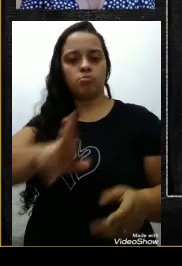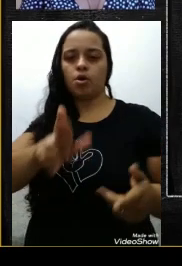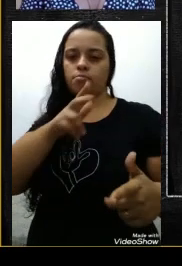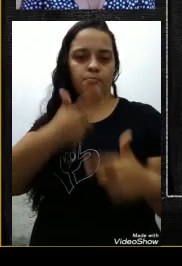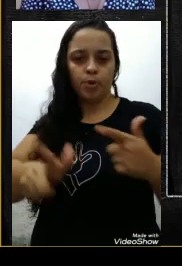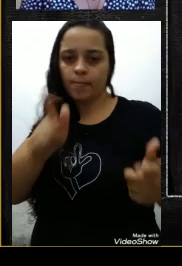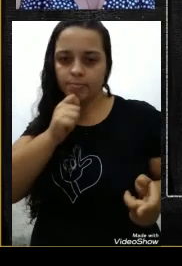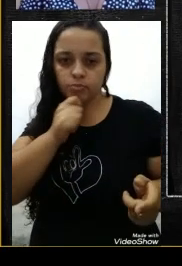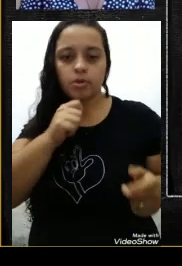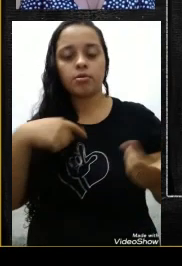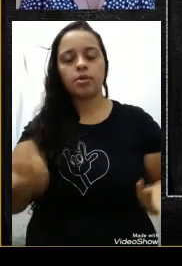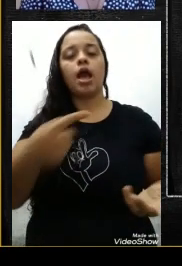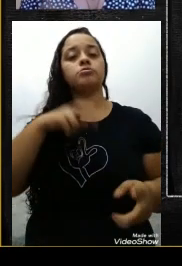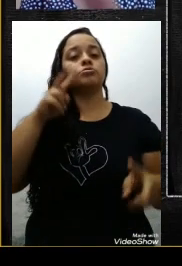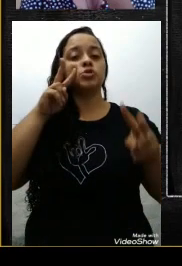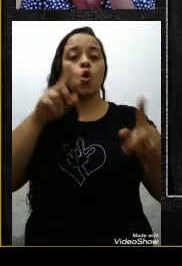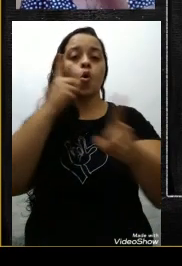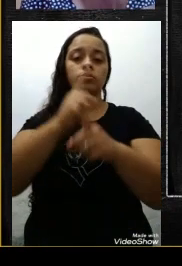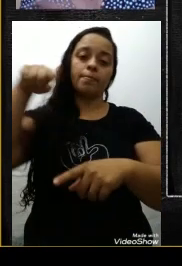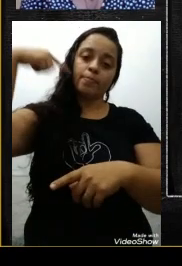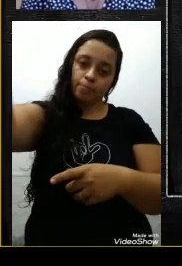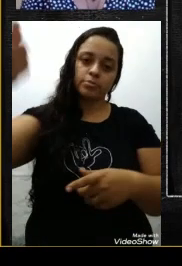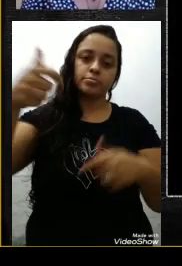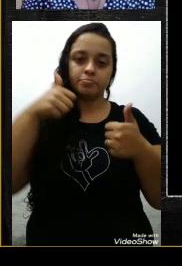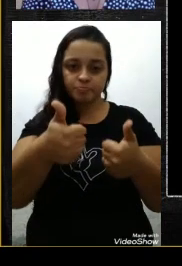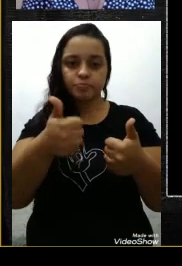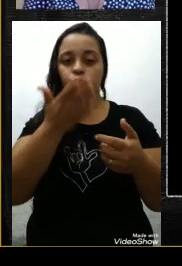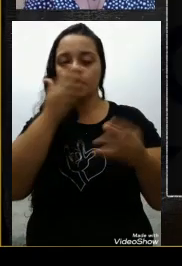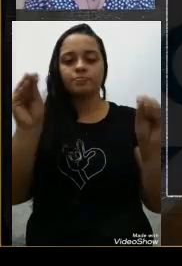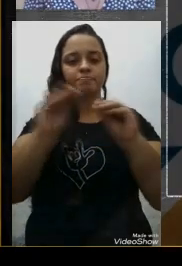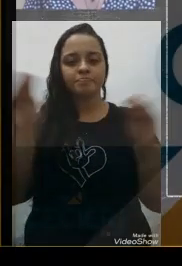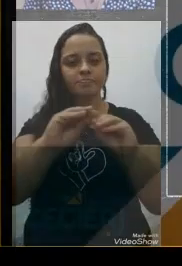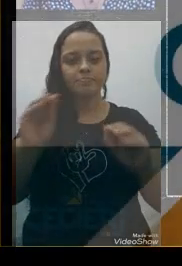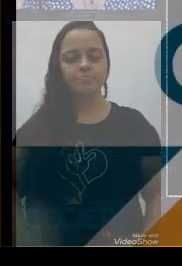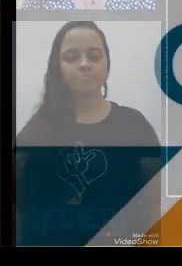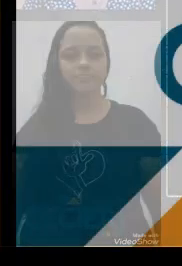eu vou responder para vocês e a gente se vê depois. Um beijo